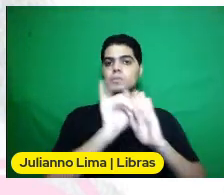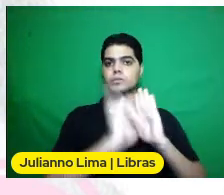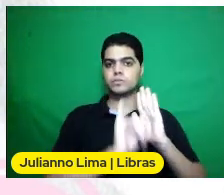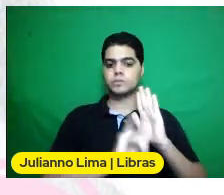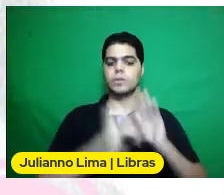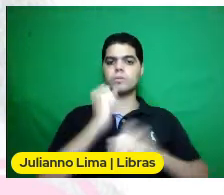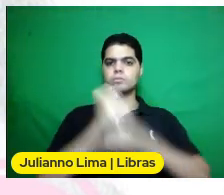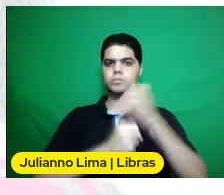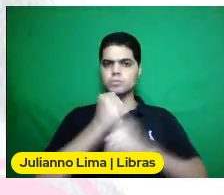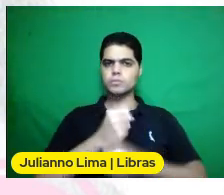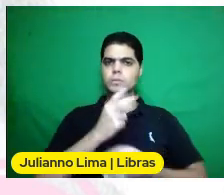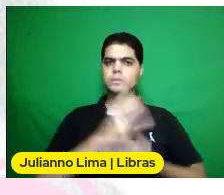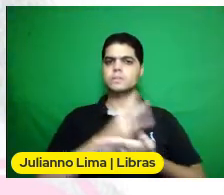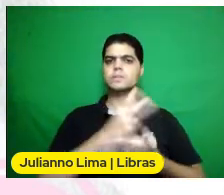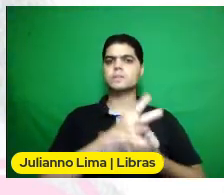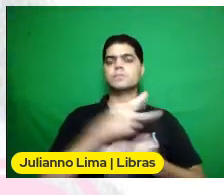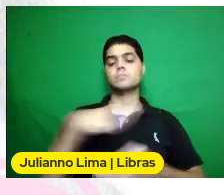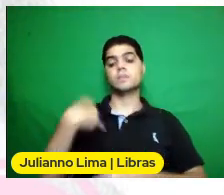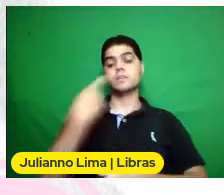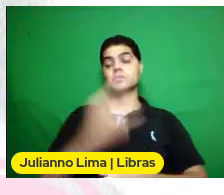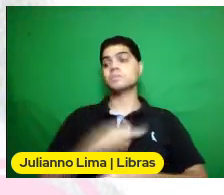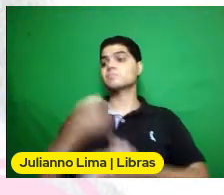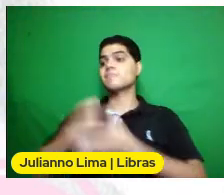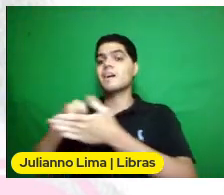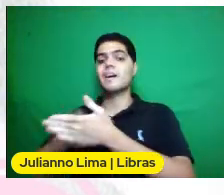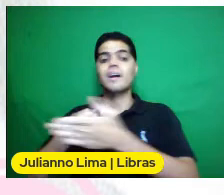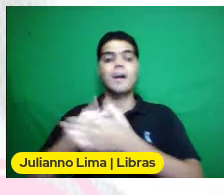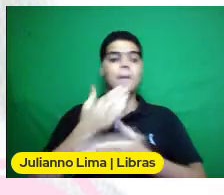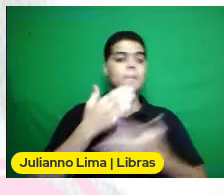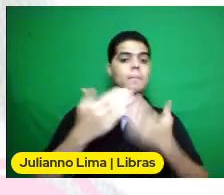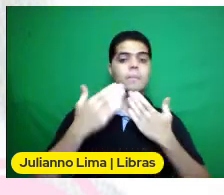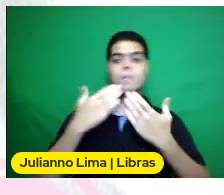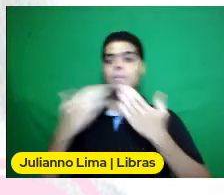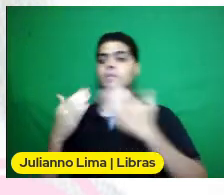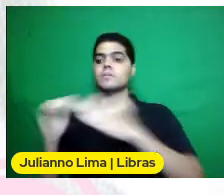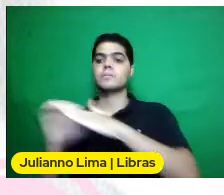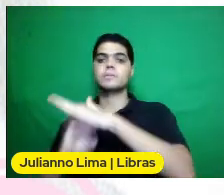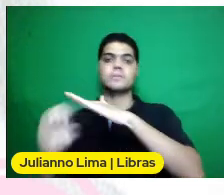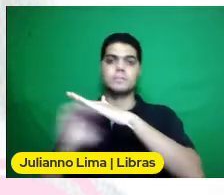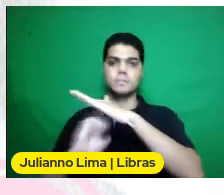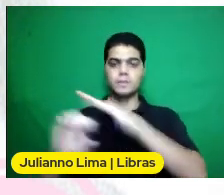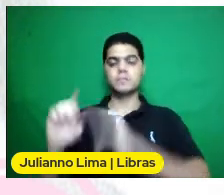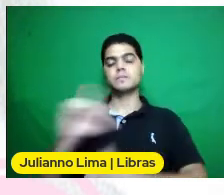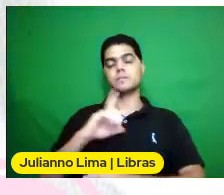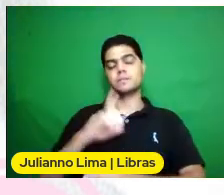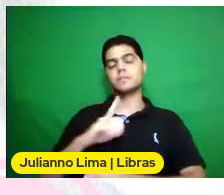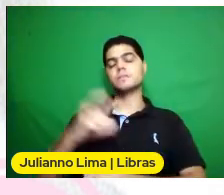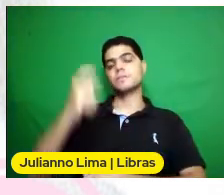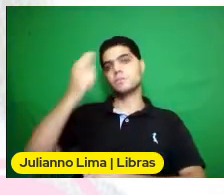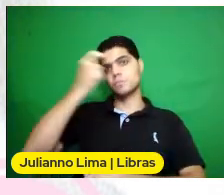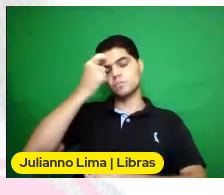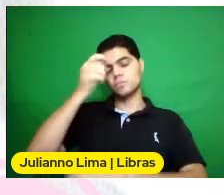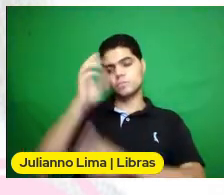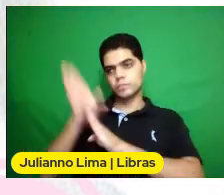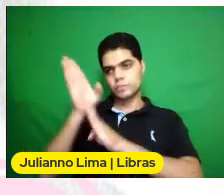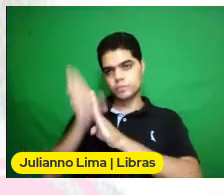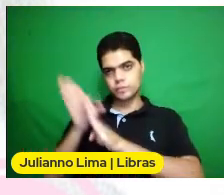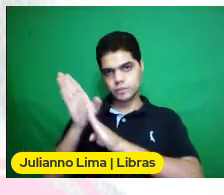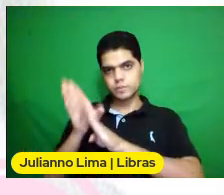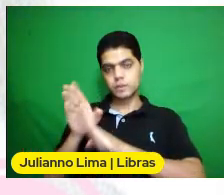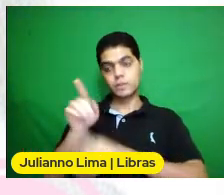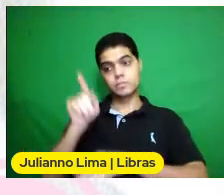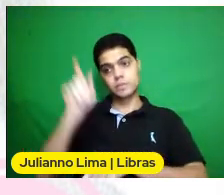Mas a gente que precisa correr atrás das empresas e conscientizar para que elas, mesmo não tendo nenhum tipo de custo,